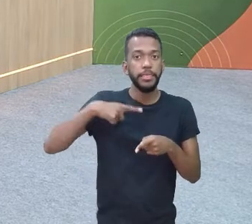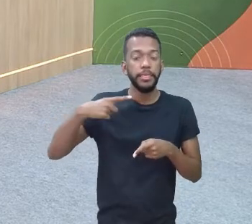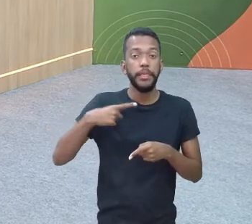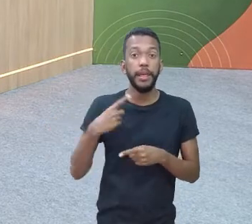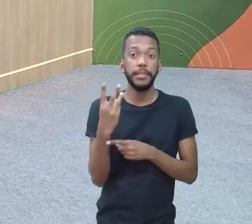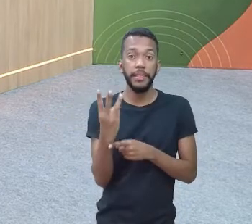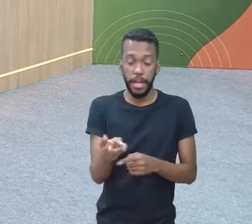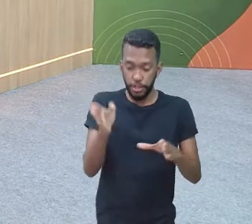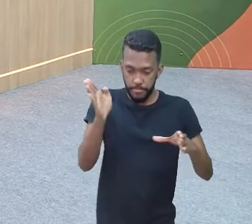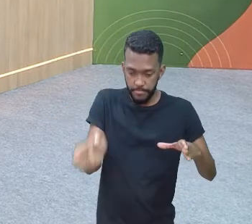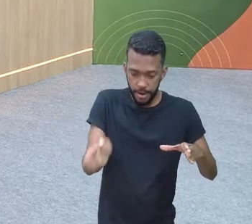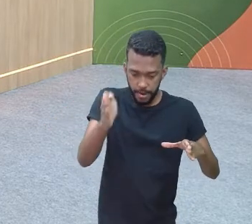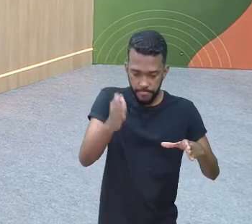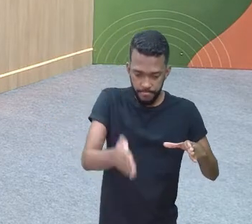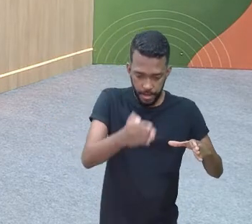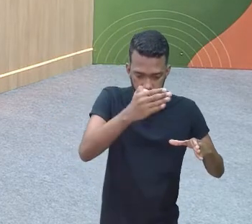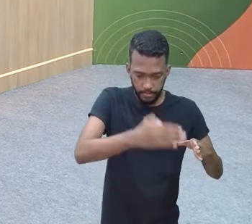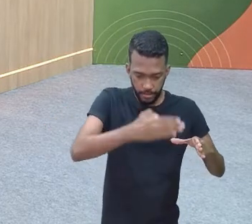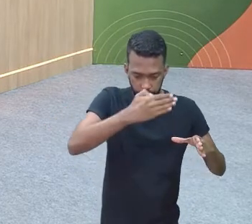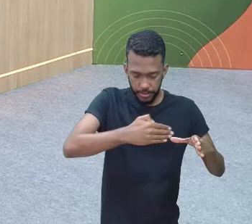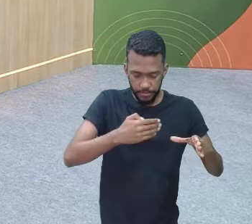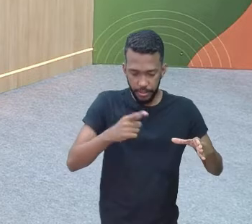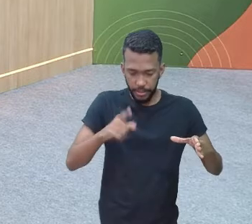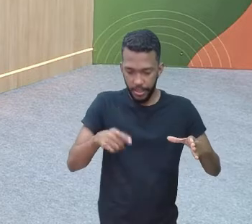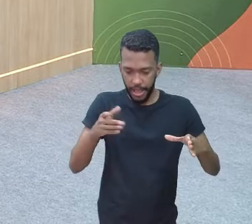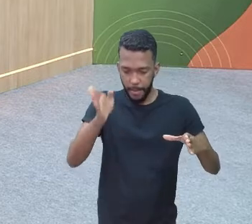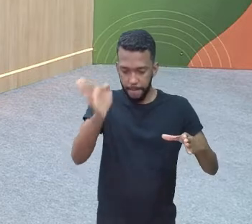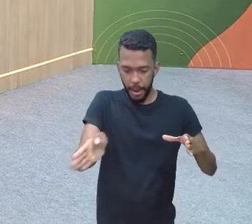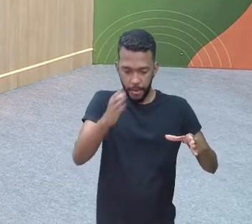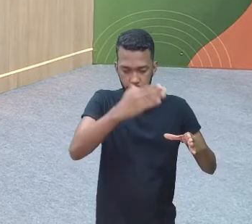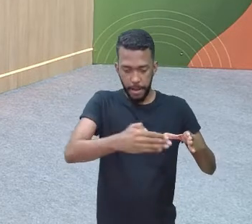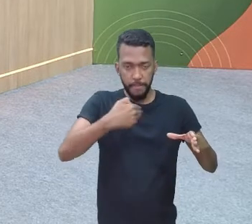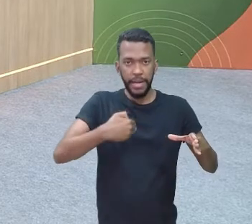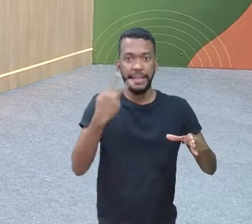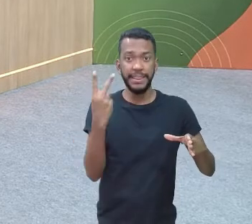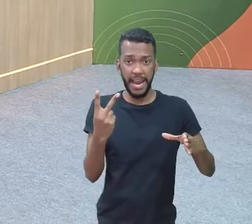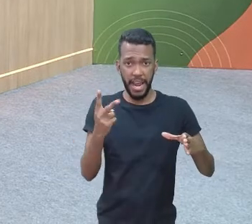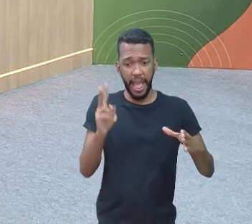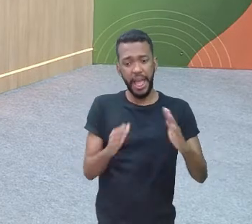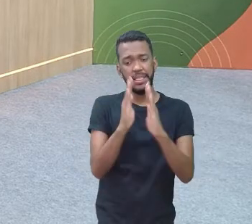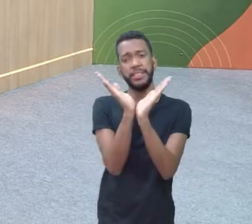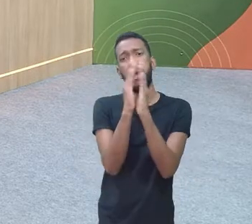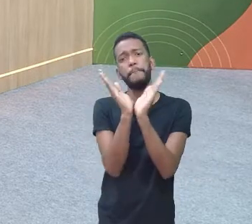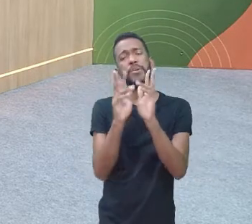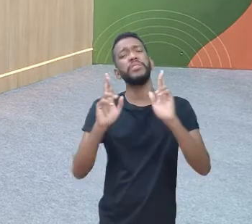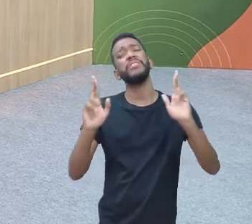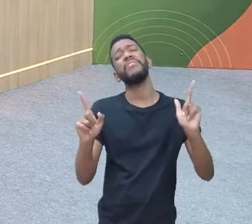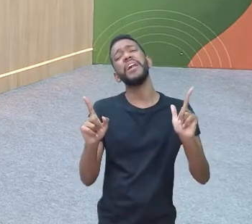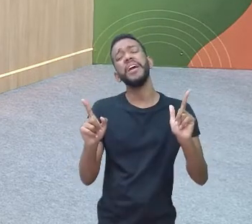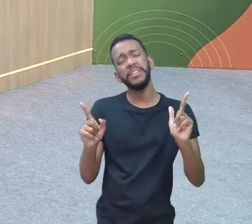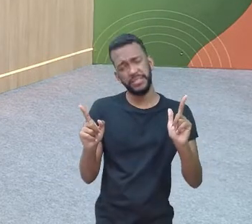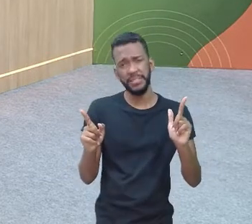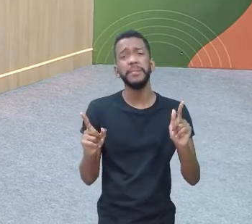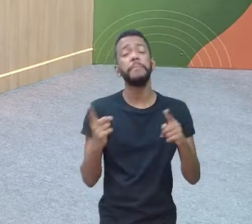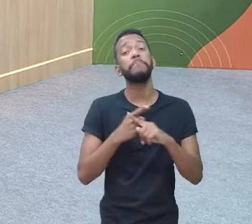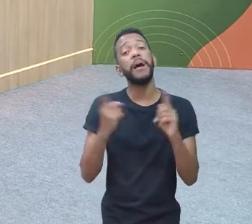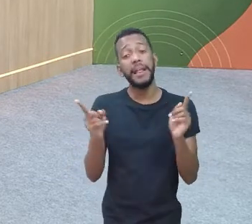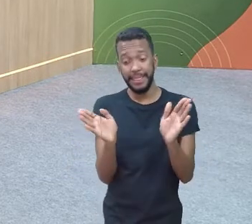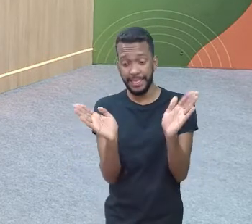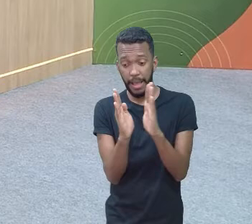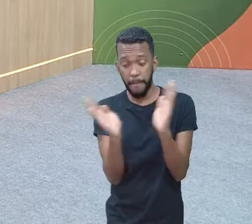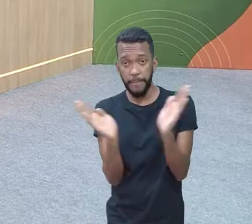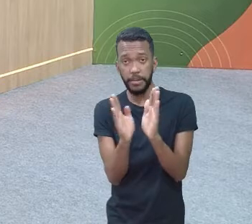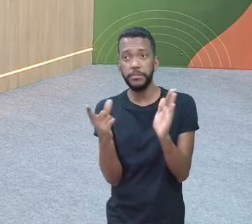partes, como a gente viu ali no começo, só que as 3 partes foram tamanhos diferentes. Porém, vocês viram que esses